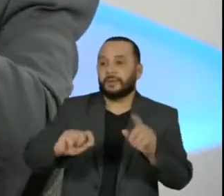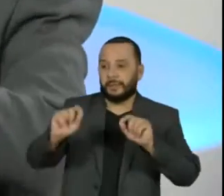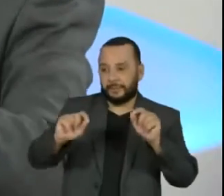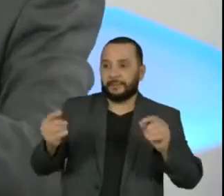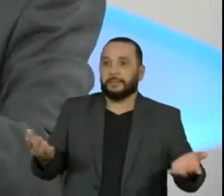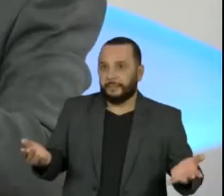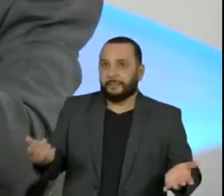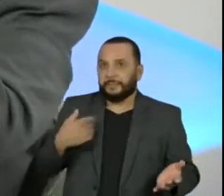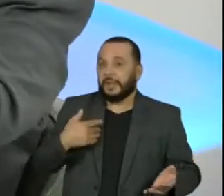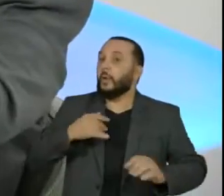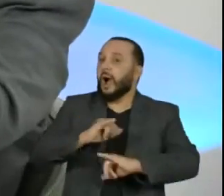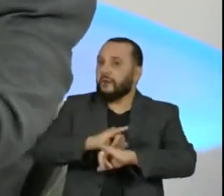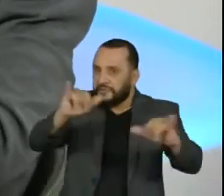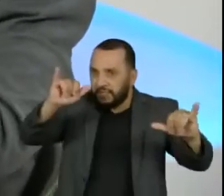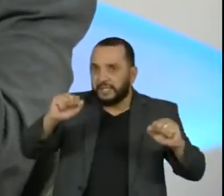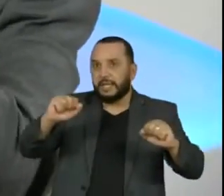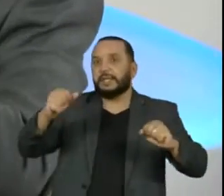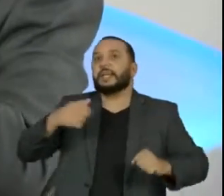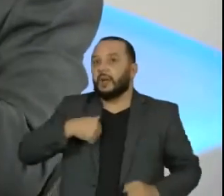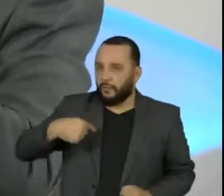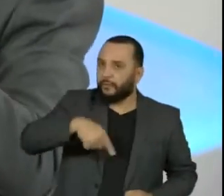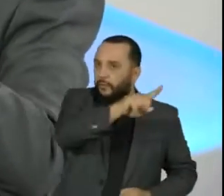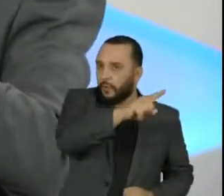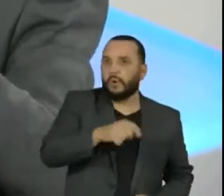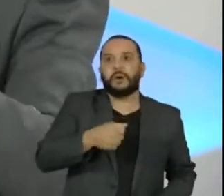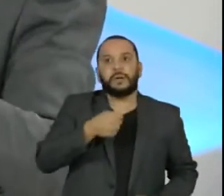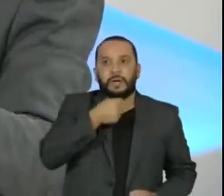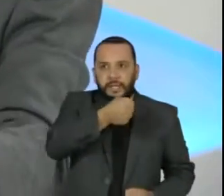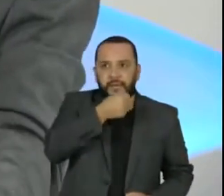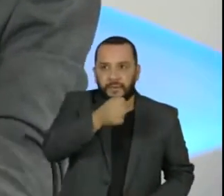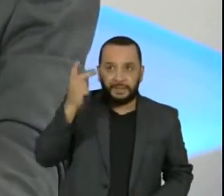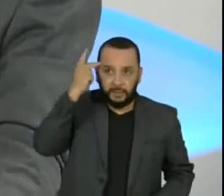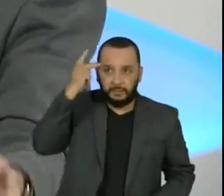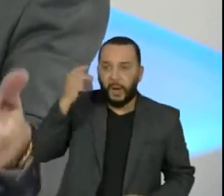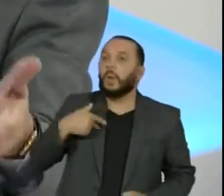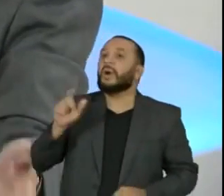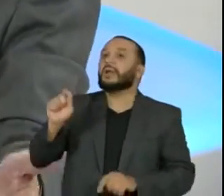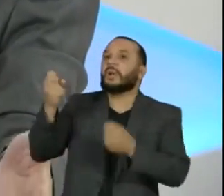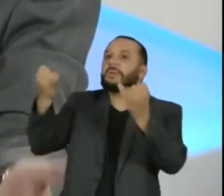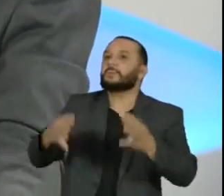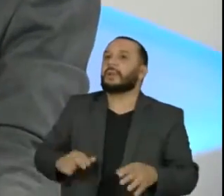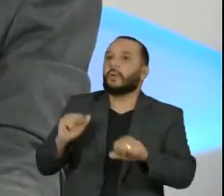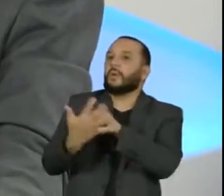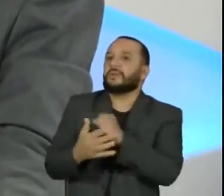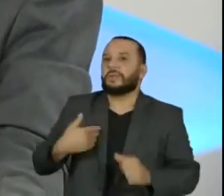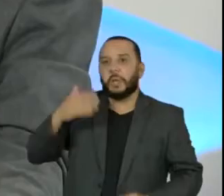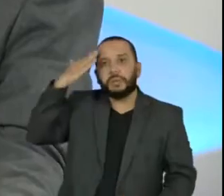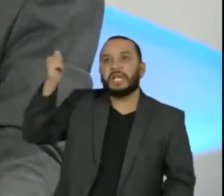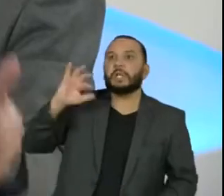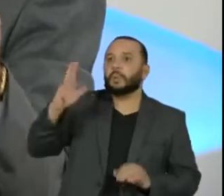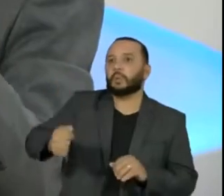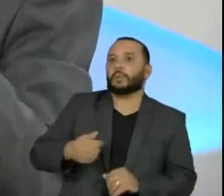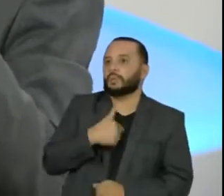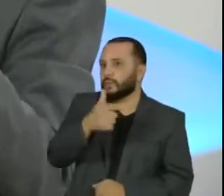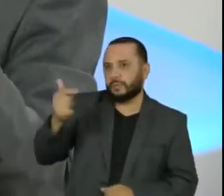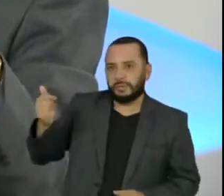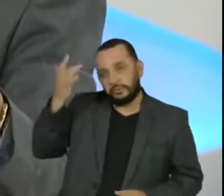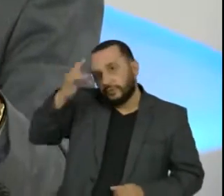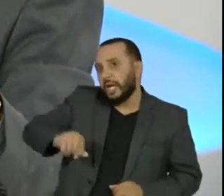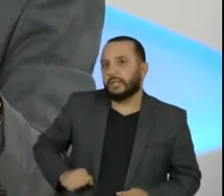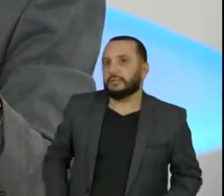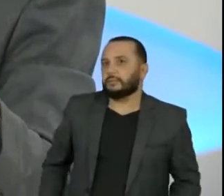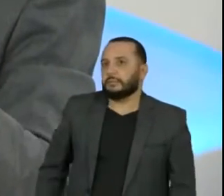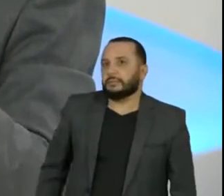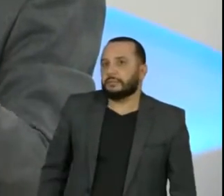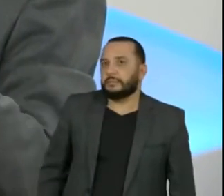Eu avisei, falei assim, eu estou indo dar uma entrevista em São Paulo, o que eu falo sobre a pandemia? Porque eu não sou o sabe-tudo. Prefeito, vai lá e